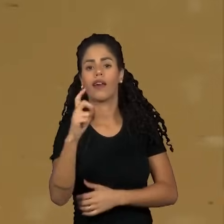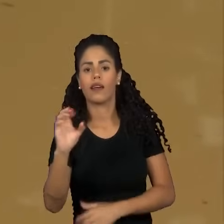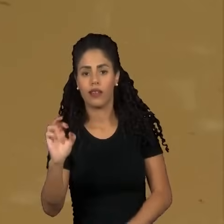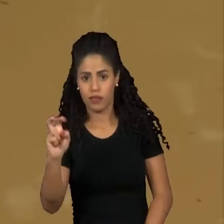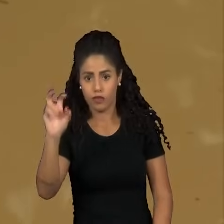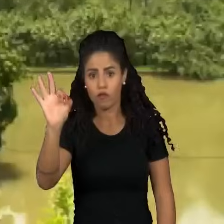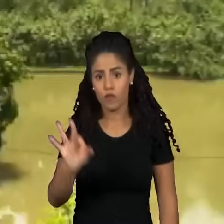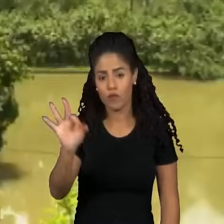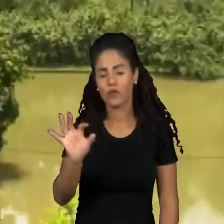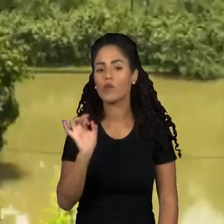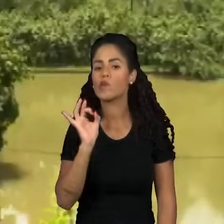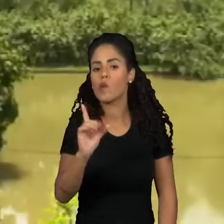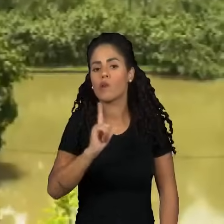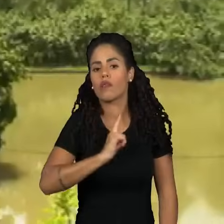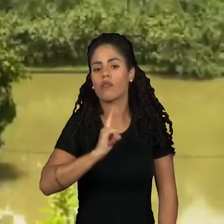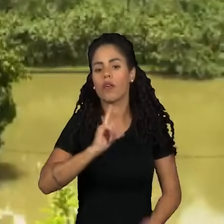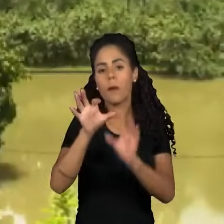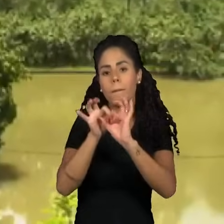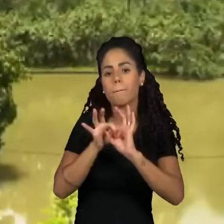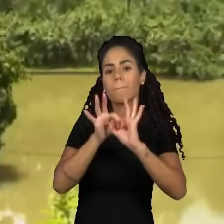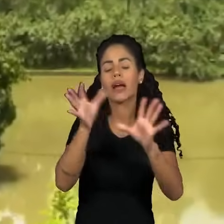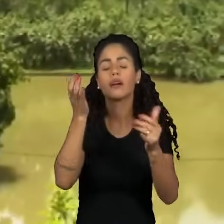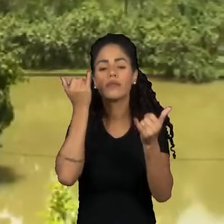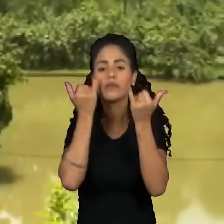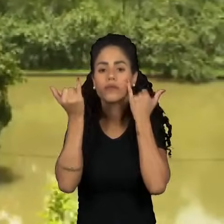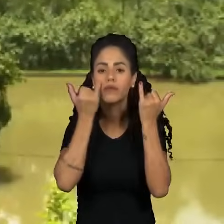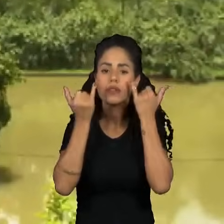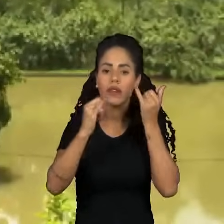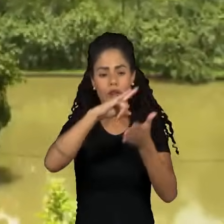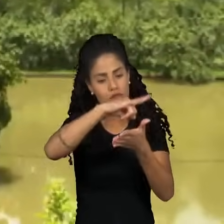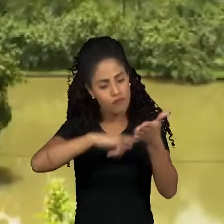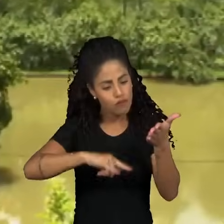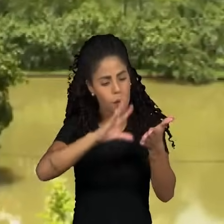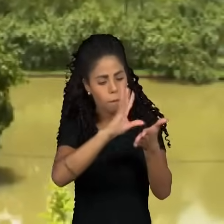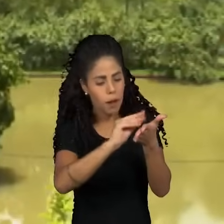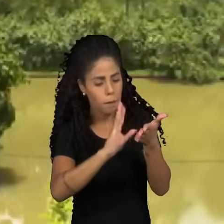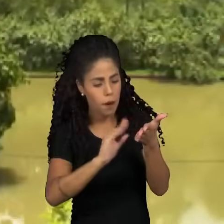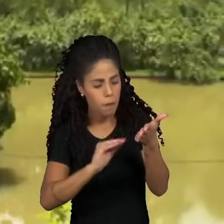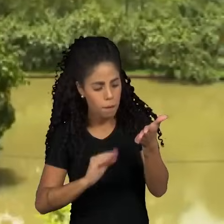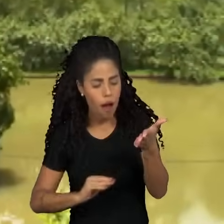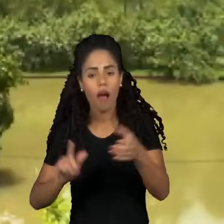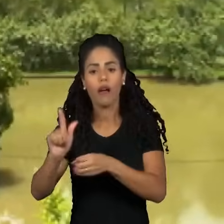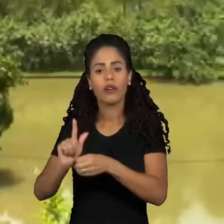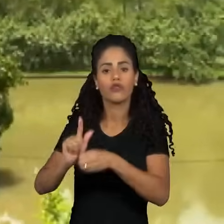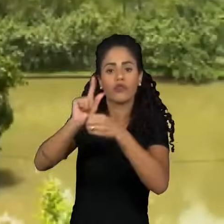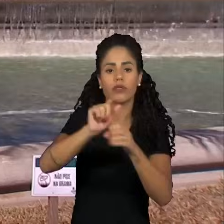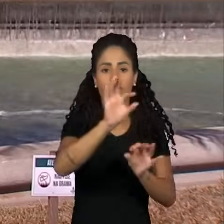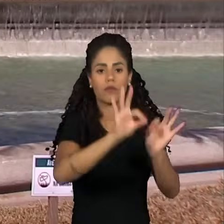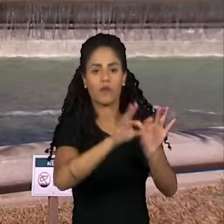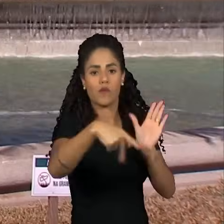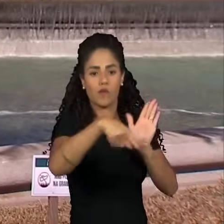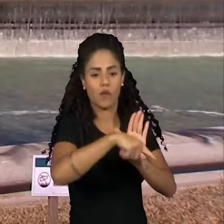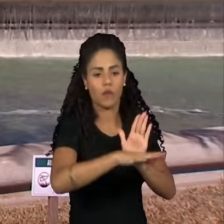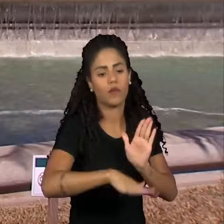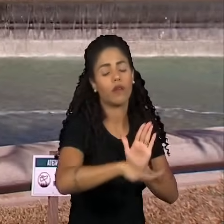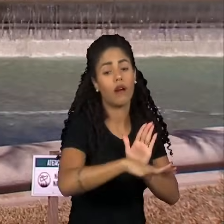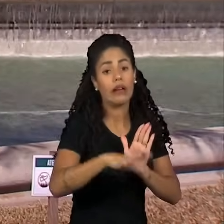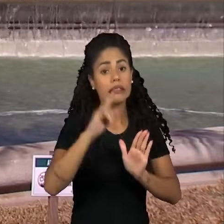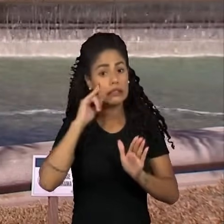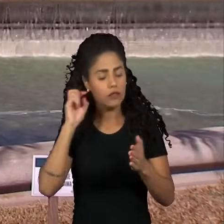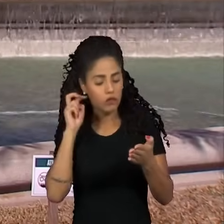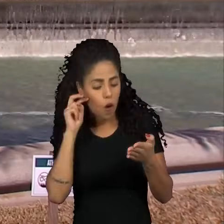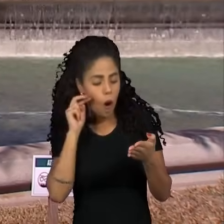15% disponibilizam essas informações que elas possuem conselho gestor e possuem plano de manejo. E quando a gente olha dados